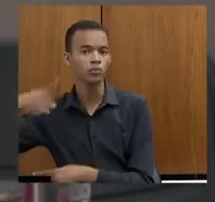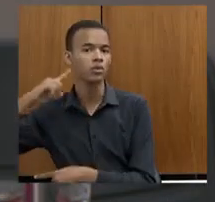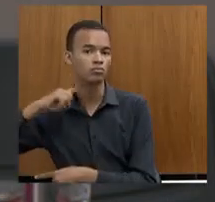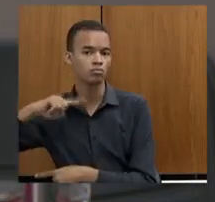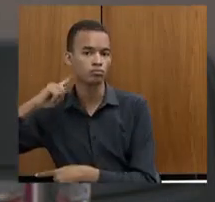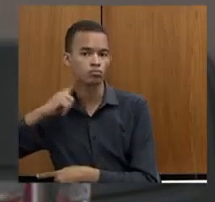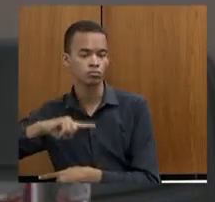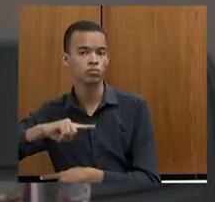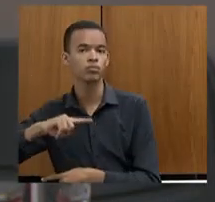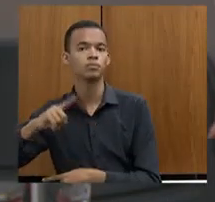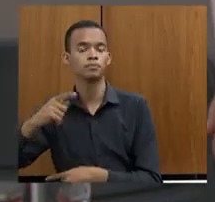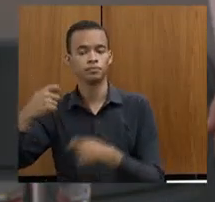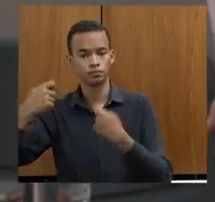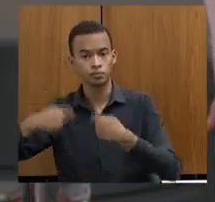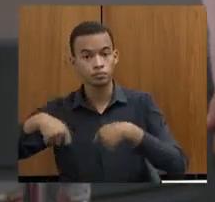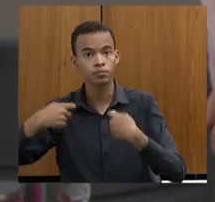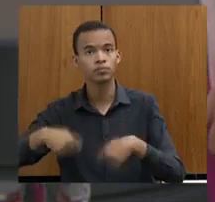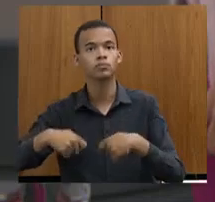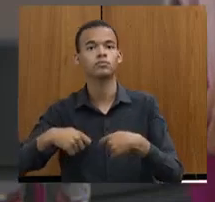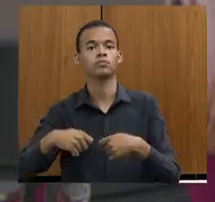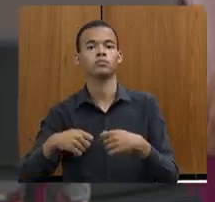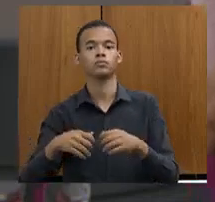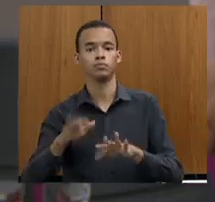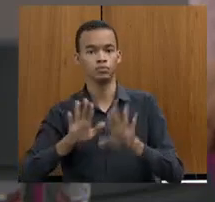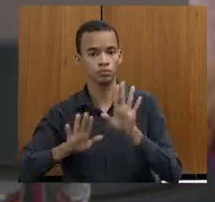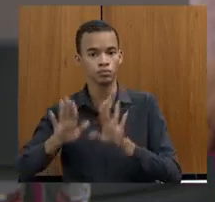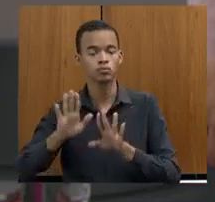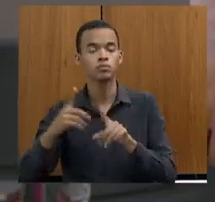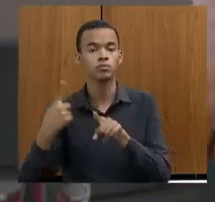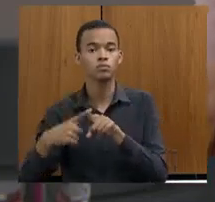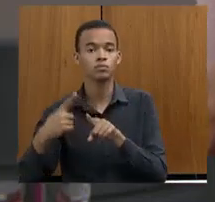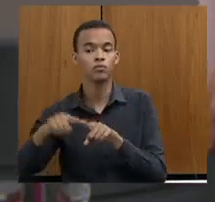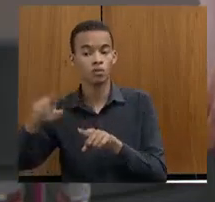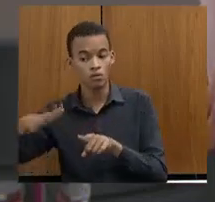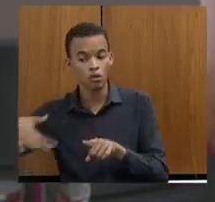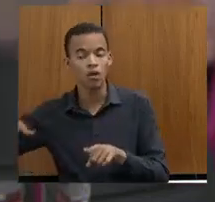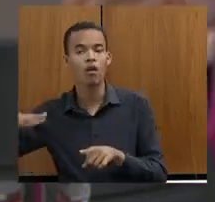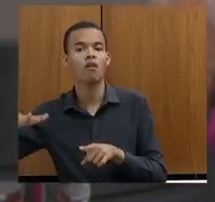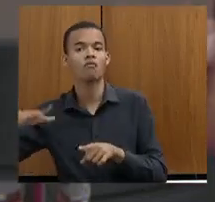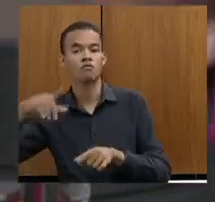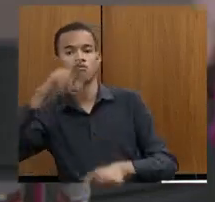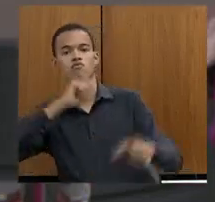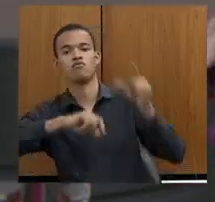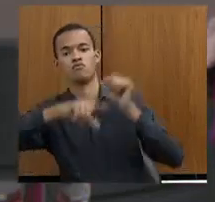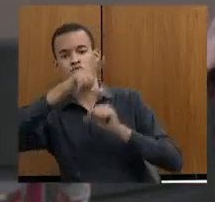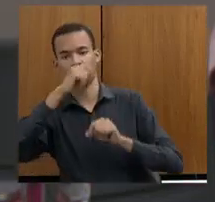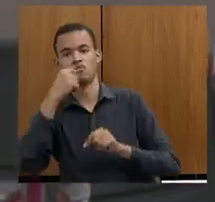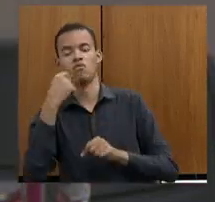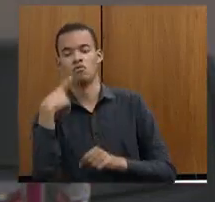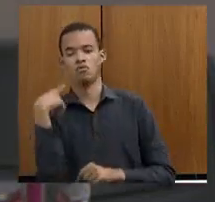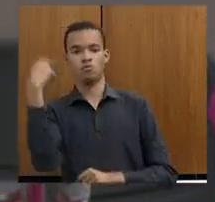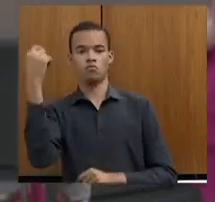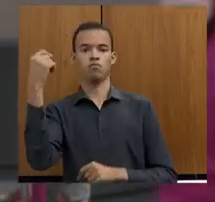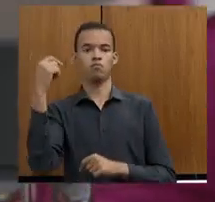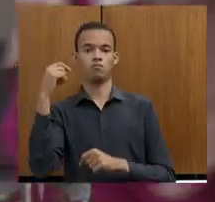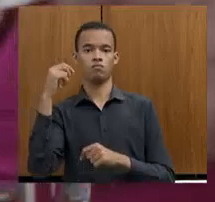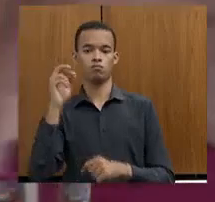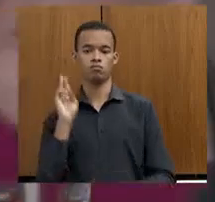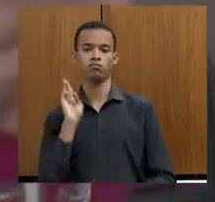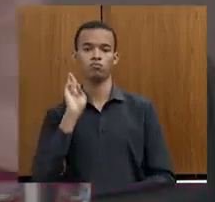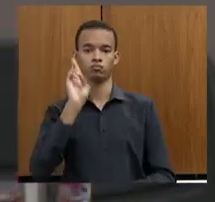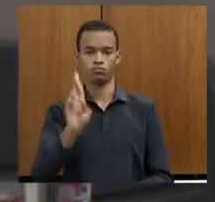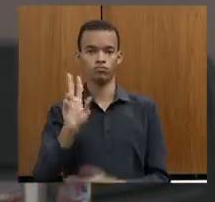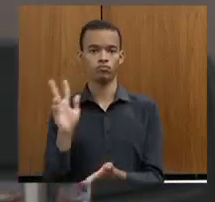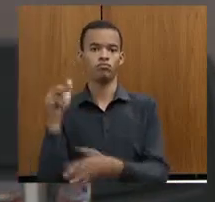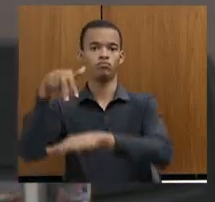com o com o perdão na minha própria presunção nos elegeu para representá-los à frente do poder público Essa